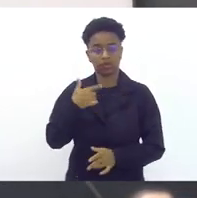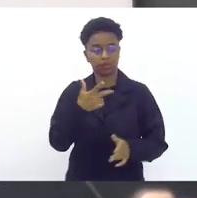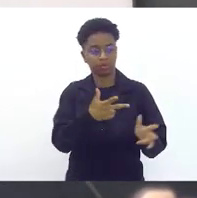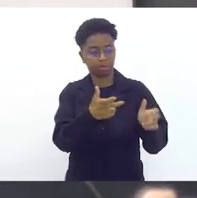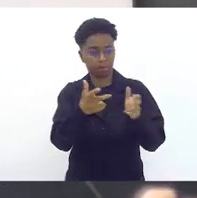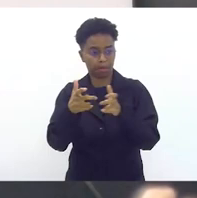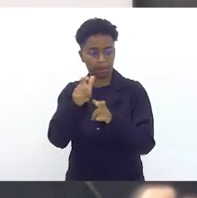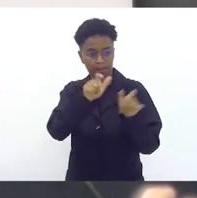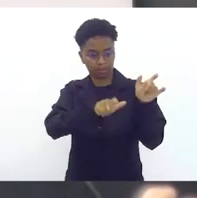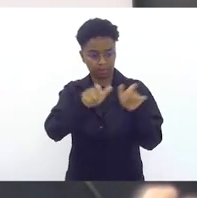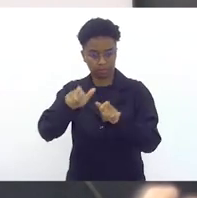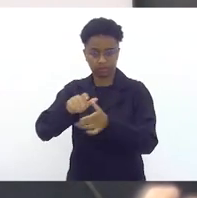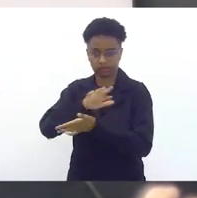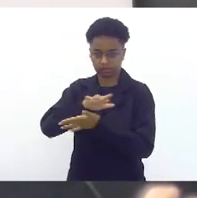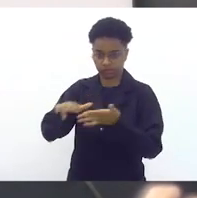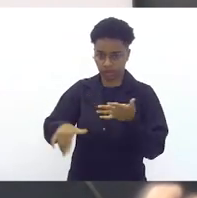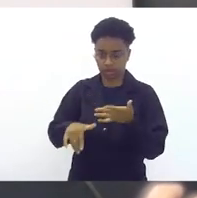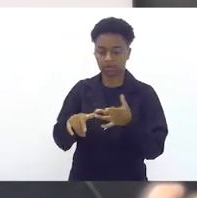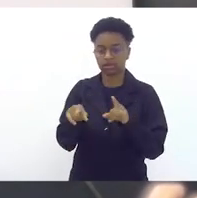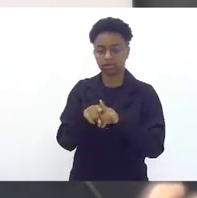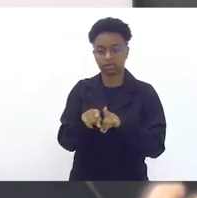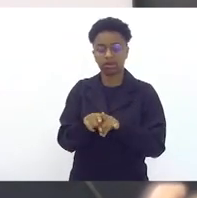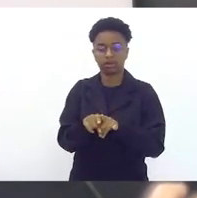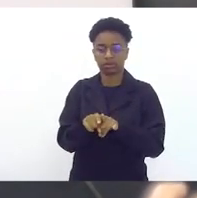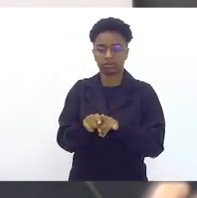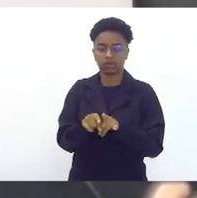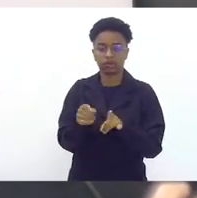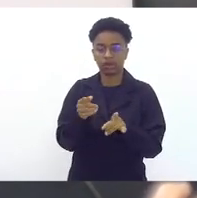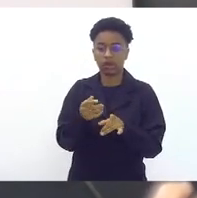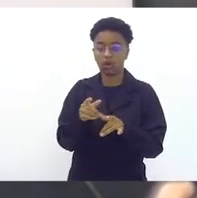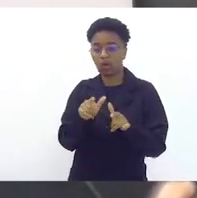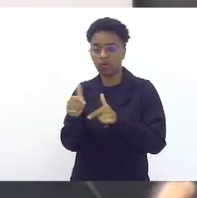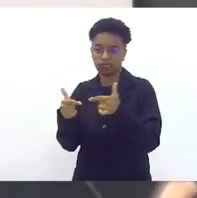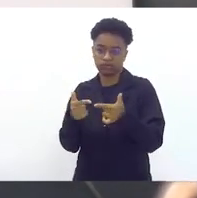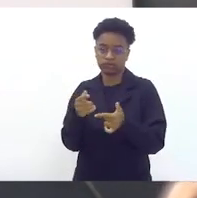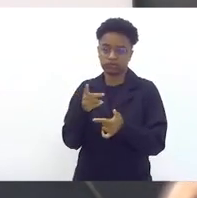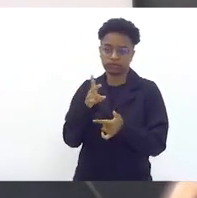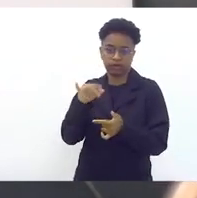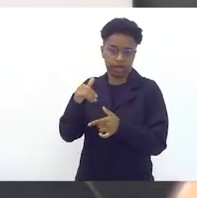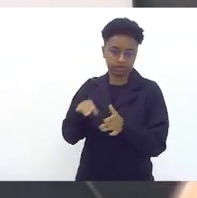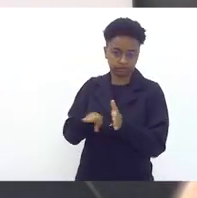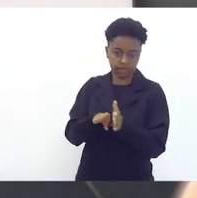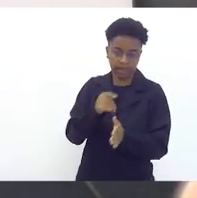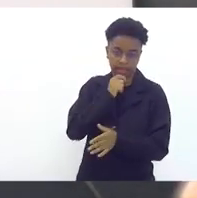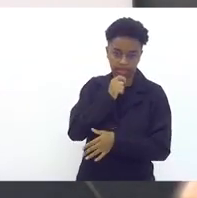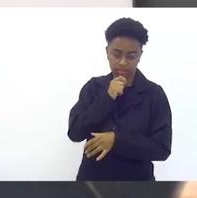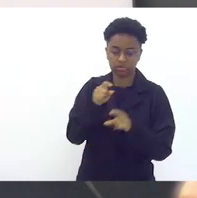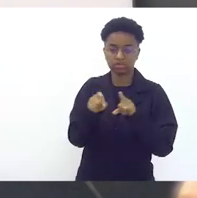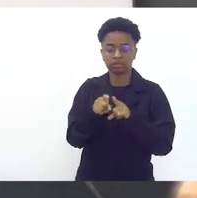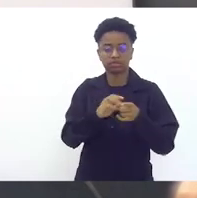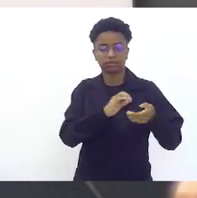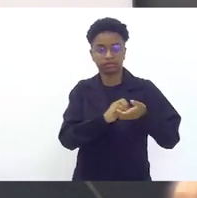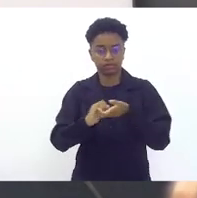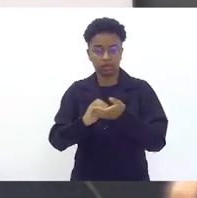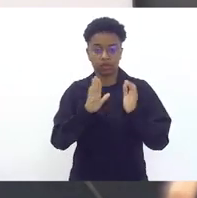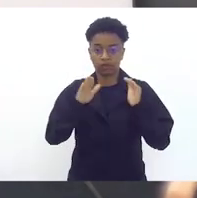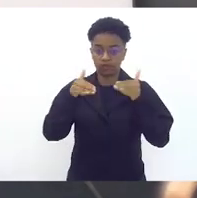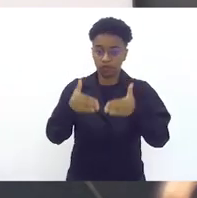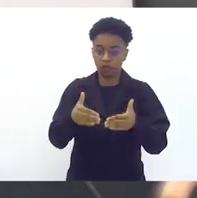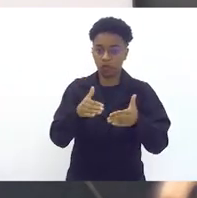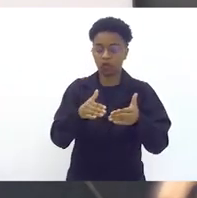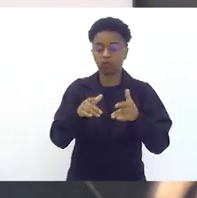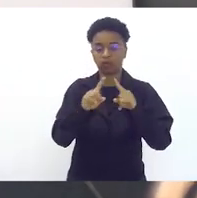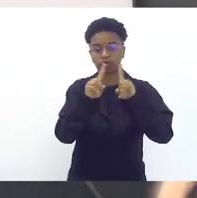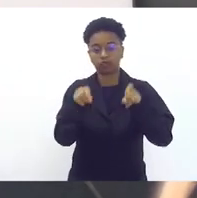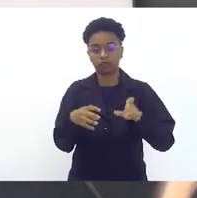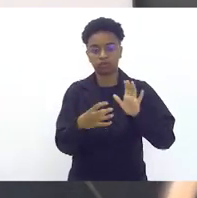vendo o Edmilson, estou vendo outros companheiros que estão para chegar. Também saudar os companheiros do FOSPERJ, o Fórum Permanente de Servidores Públicos do